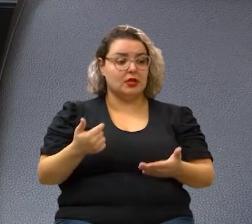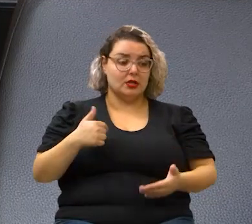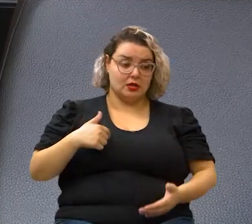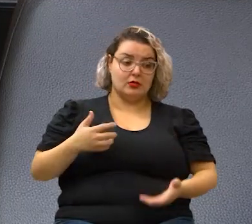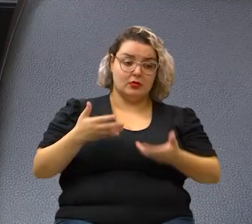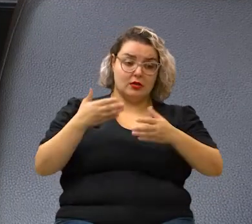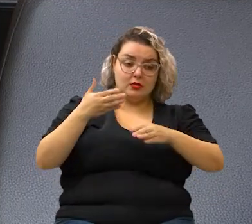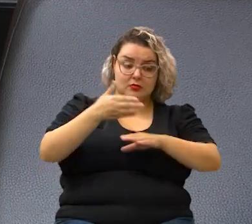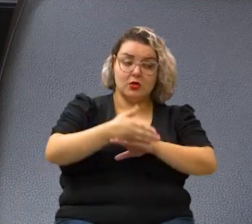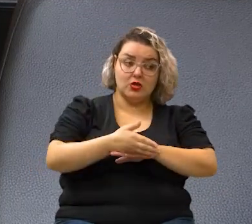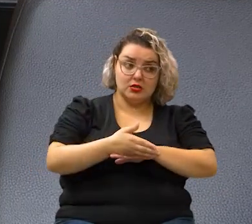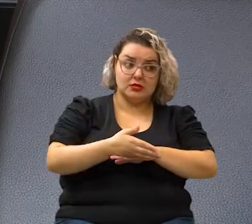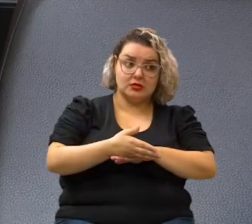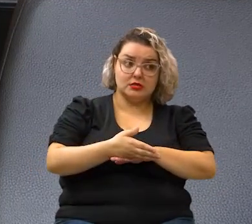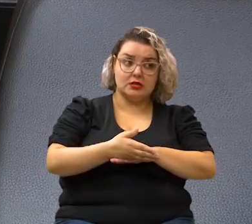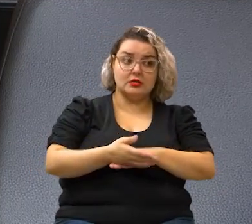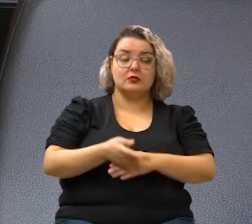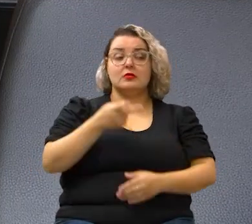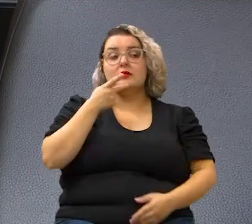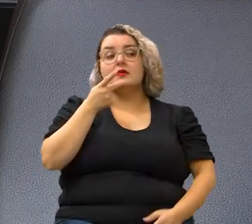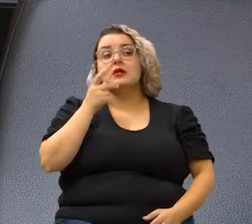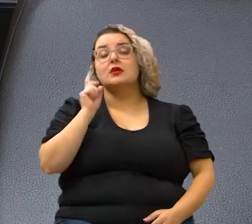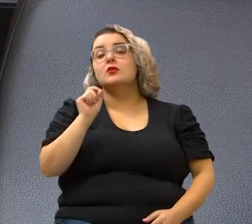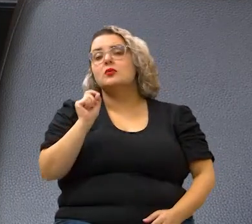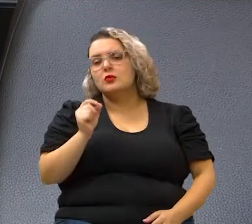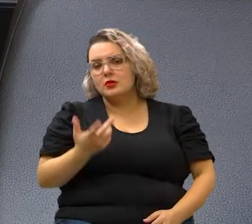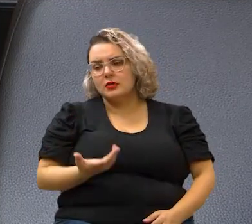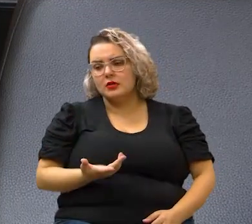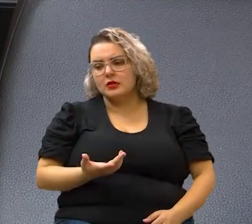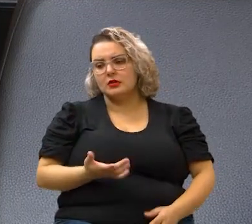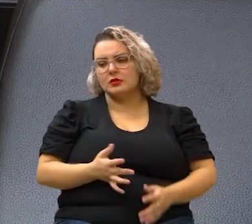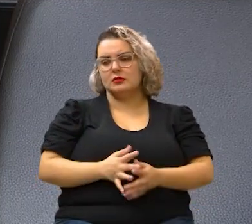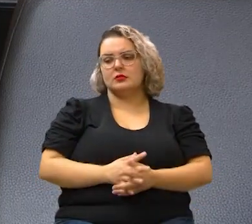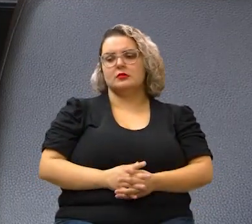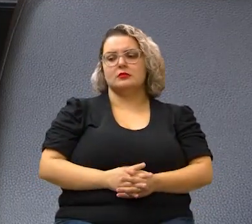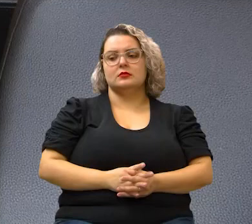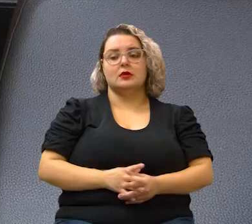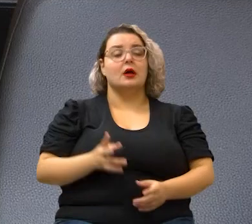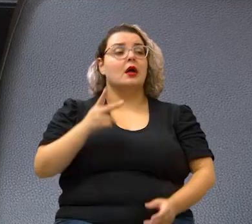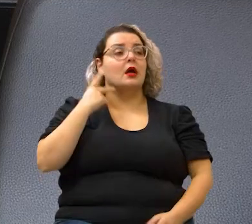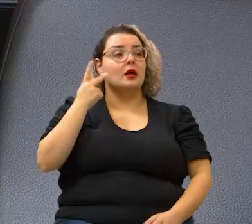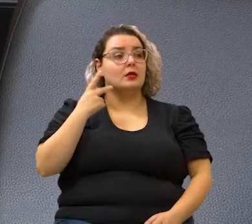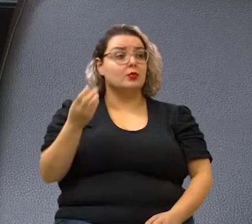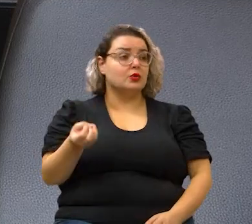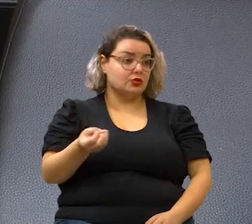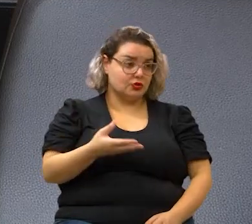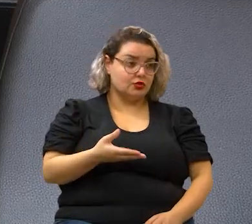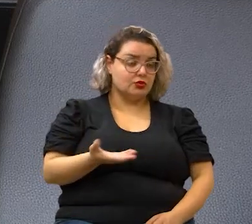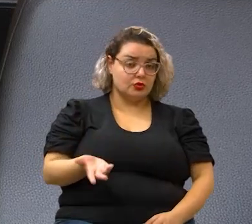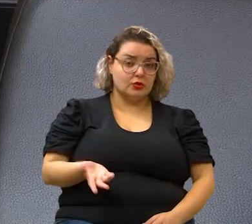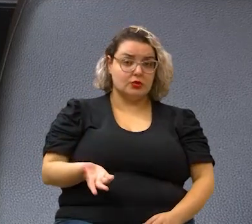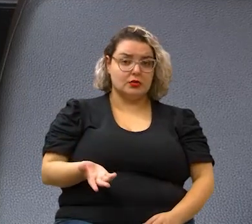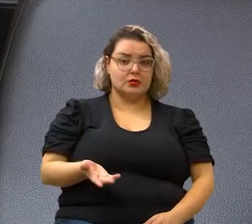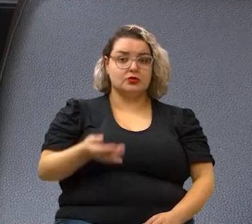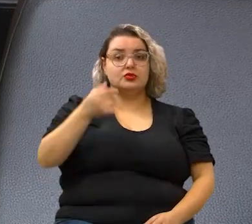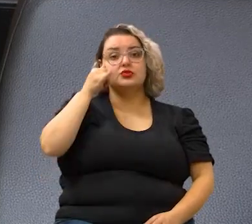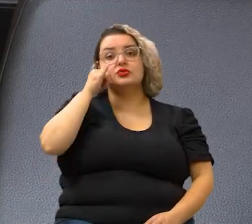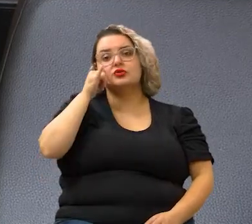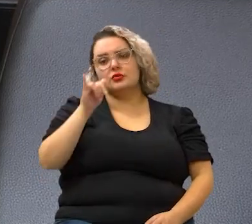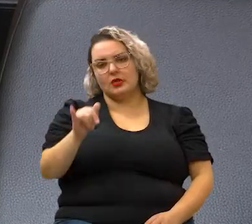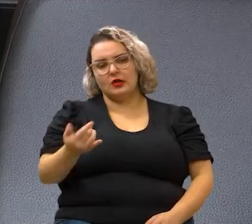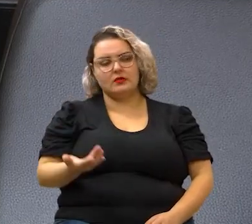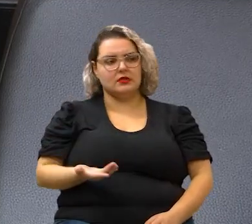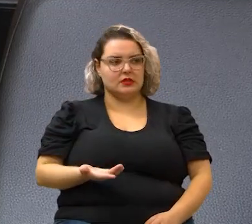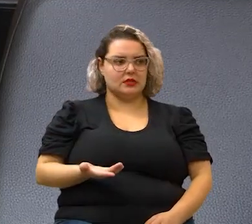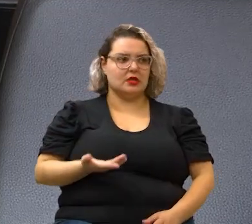agora, que eu pretendo participar, que vai falar sobre as políticas novas